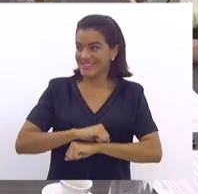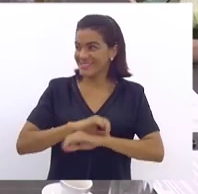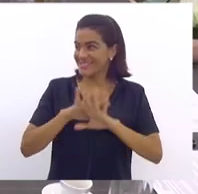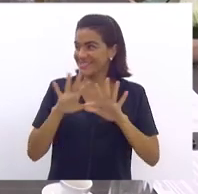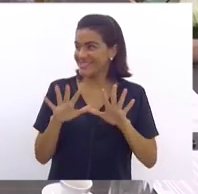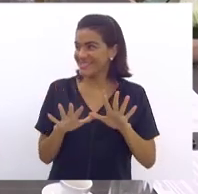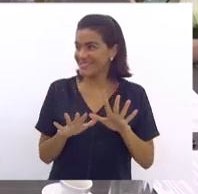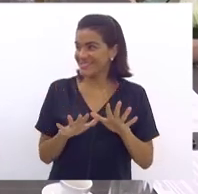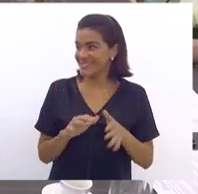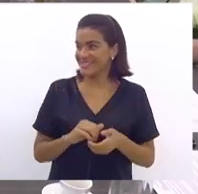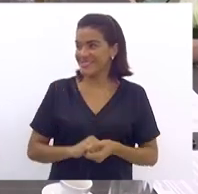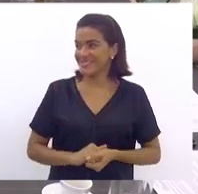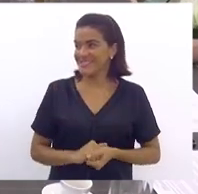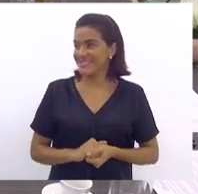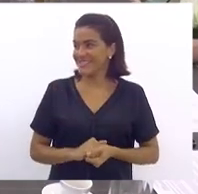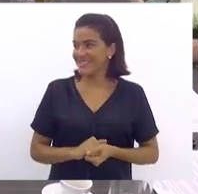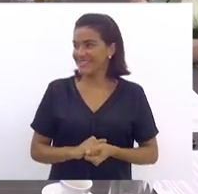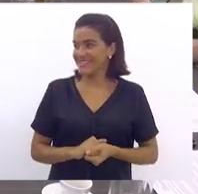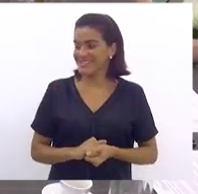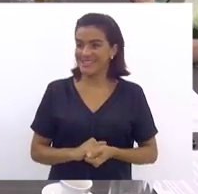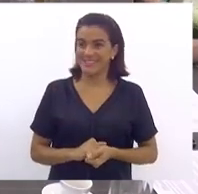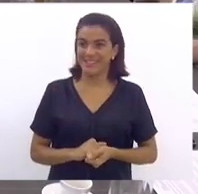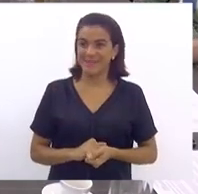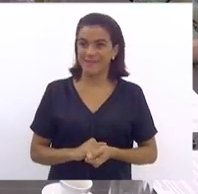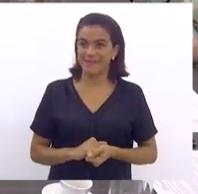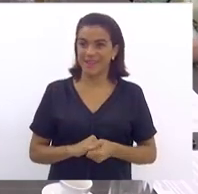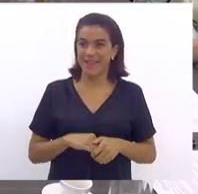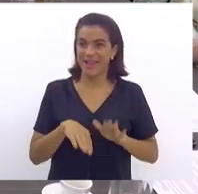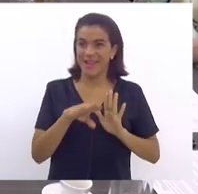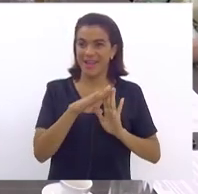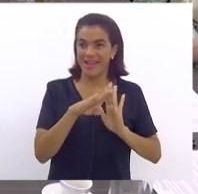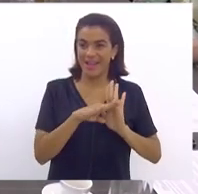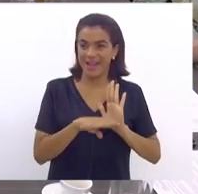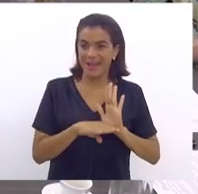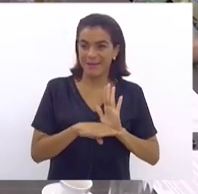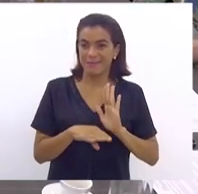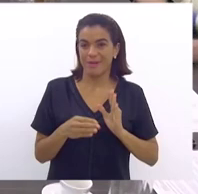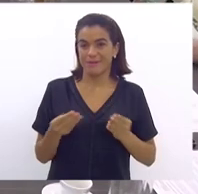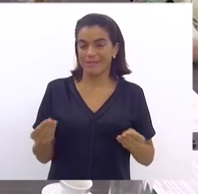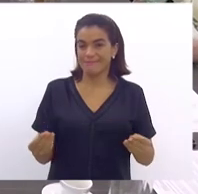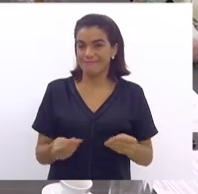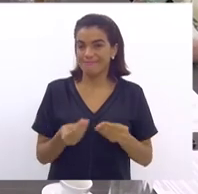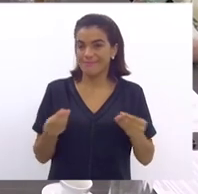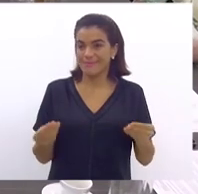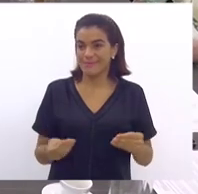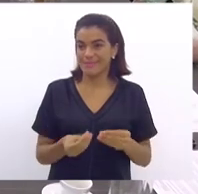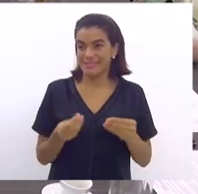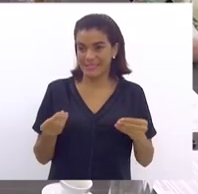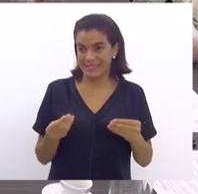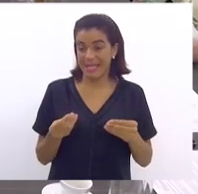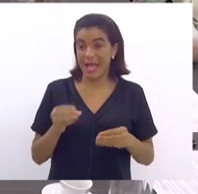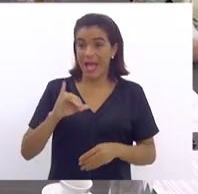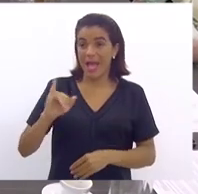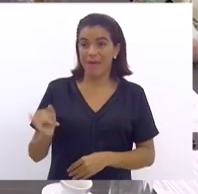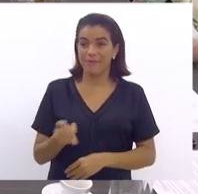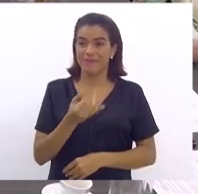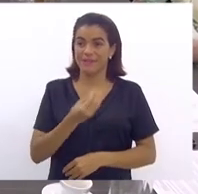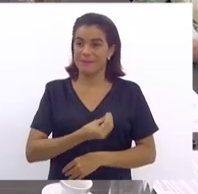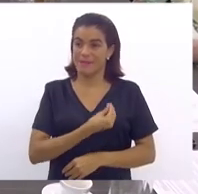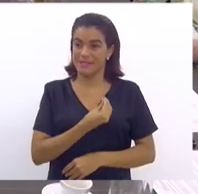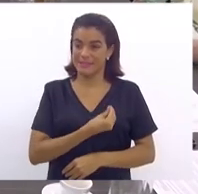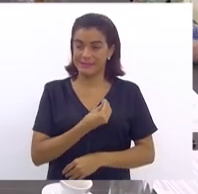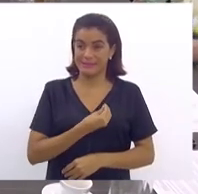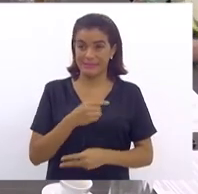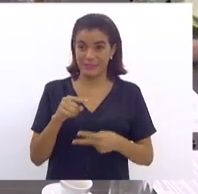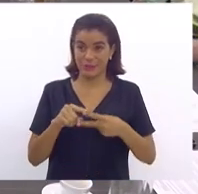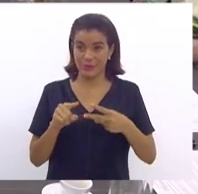instiguei o deputado brincando com o deputado Josemar, que eu sei que é uma pauta sensível a ele, aproveitando a presença aqui. São duas questões que a